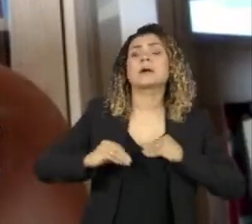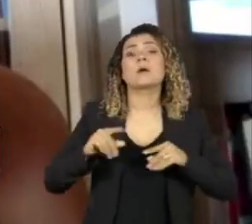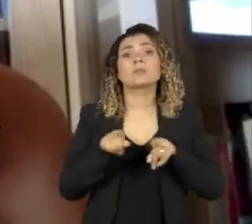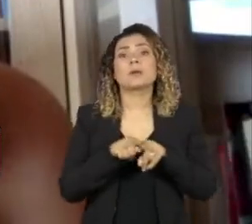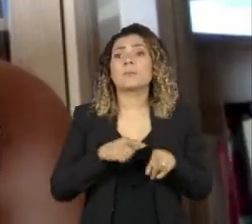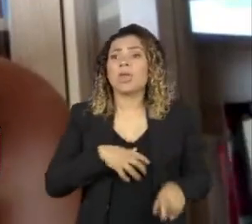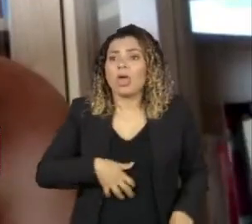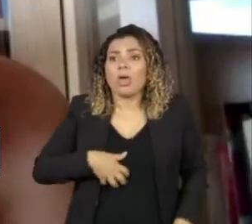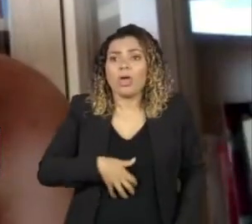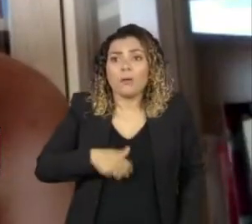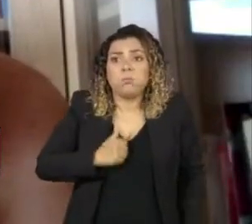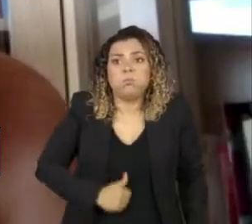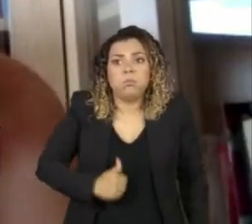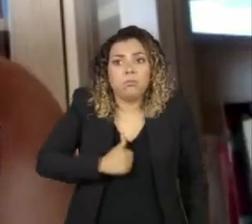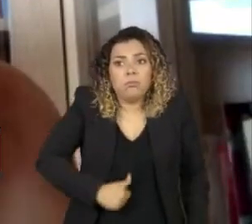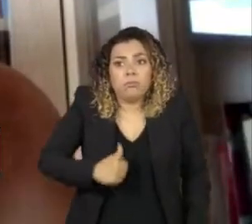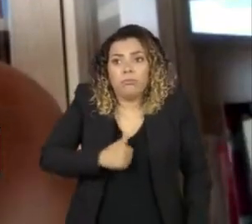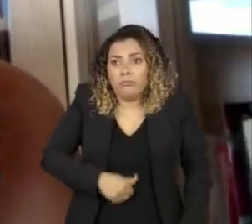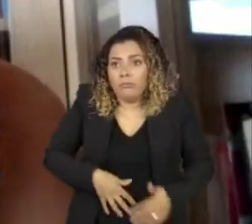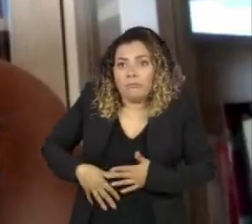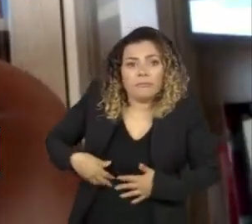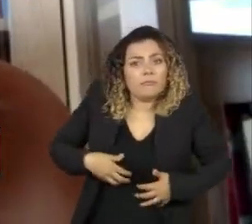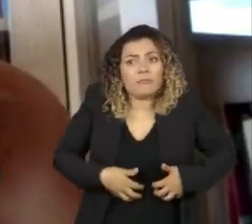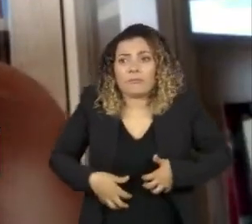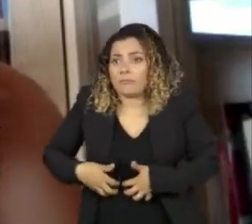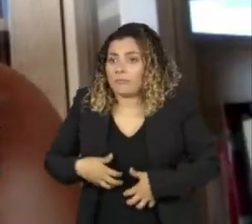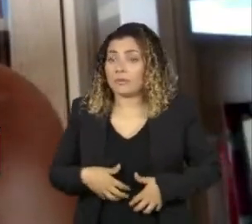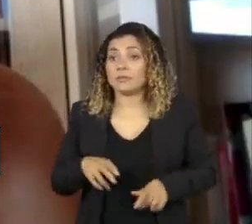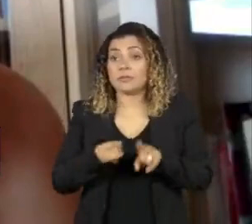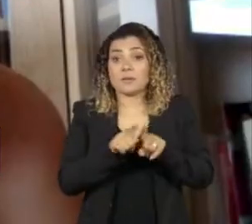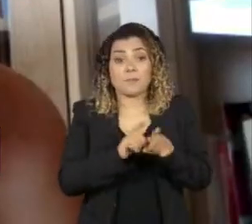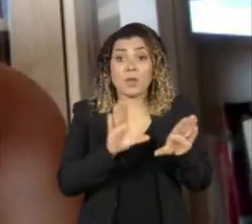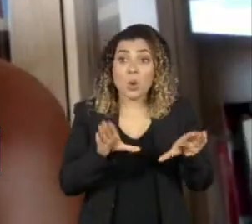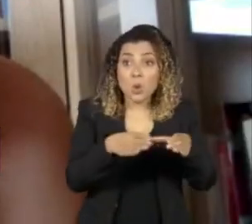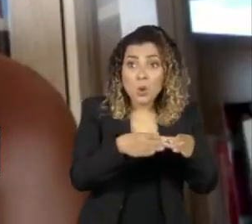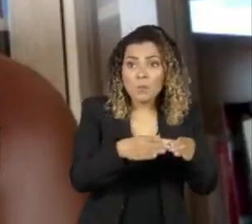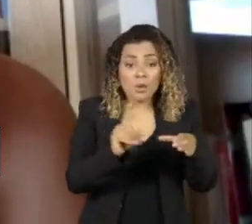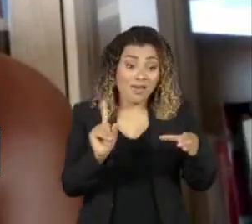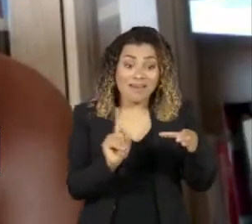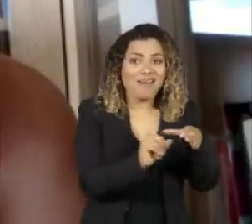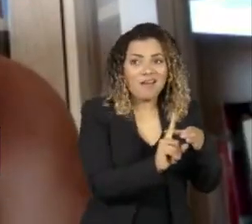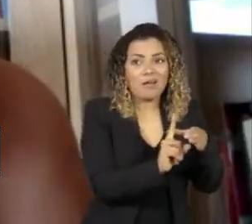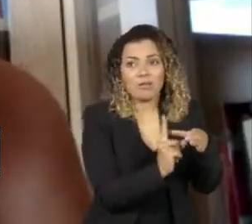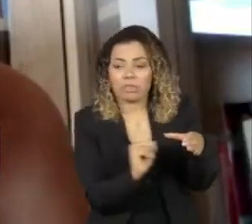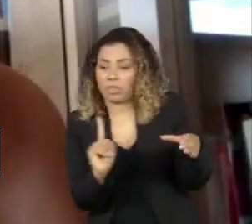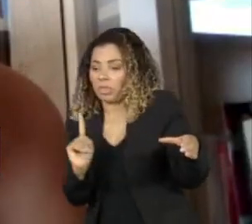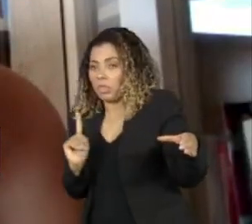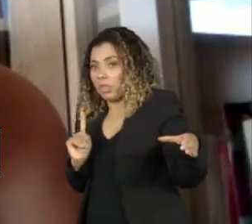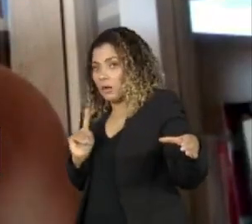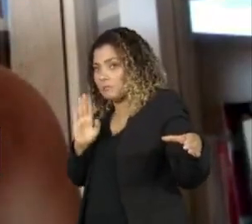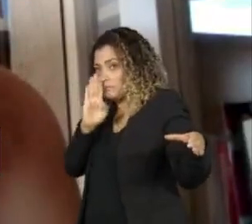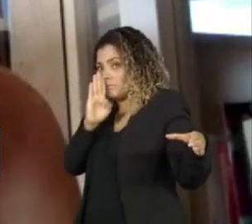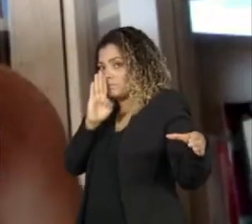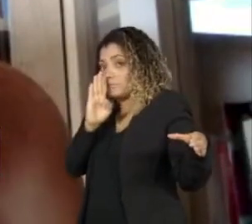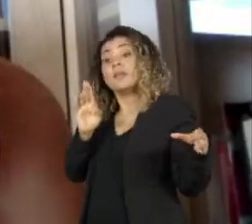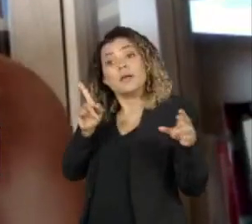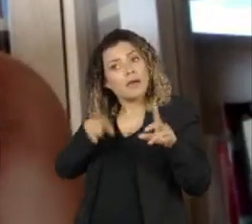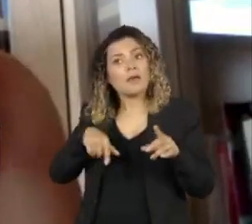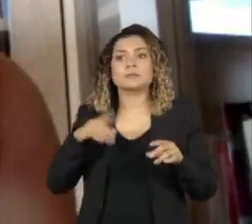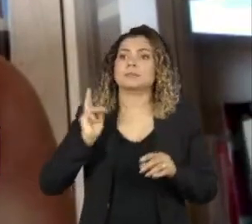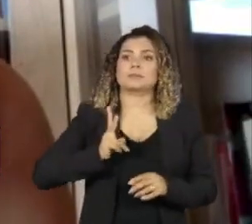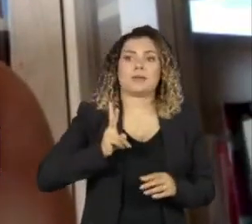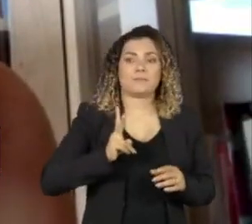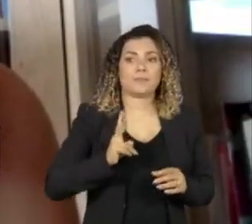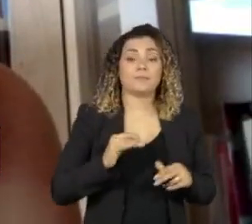de barriga, o afastamento, a exclusão dos grupos sociais. Essas manifestações são bastante comuns.